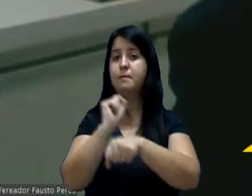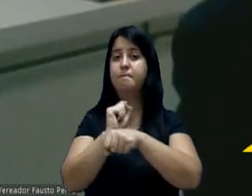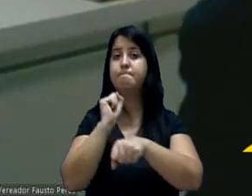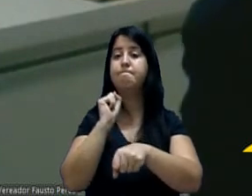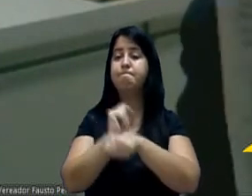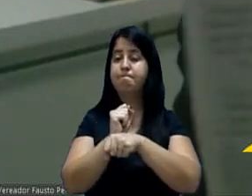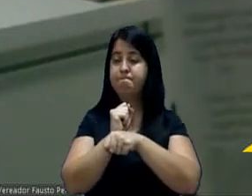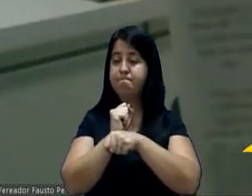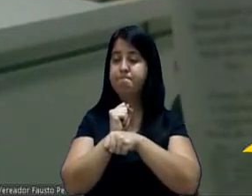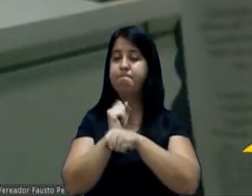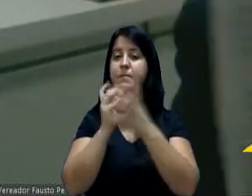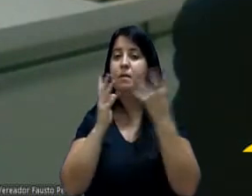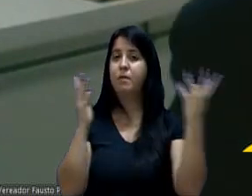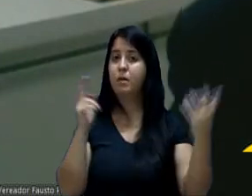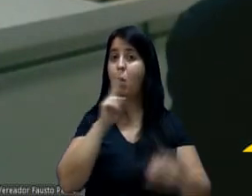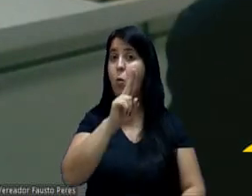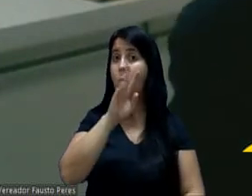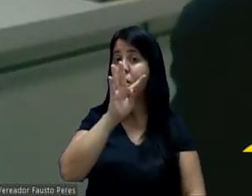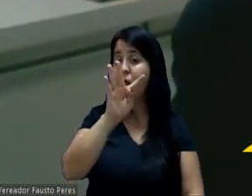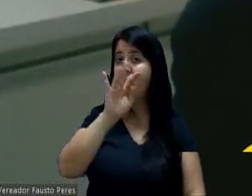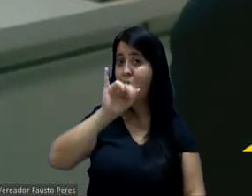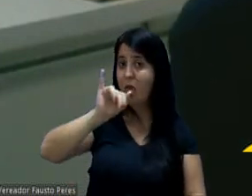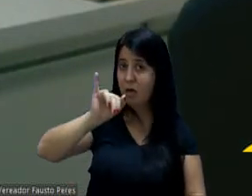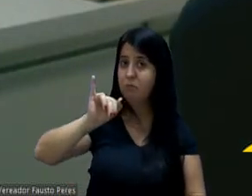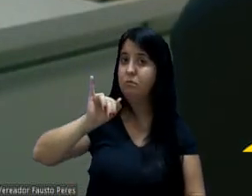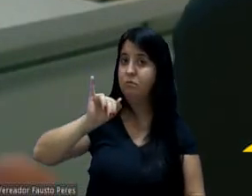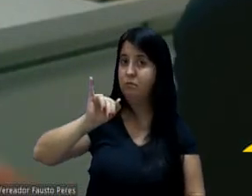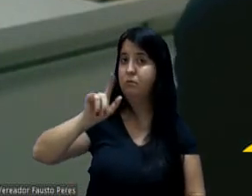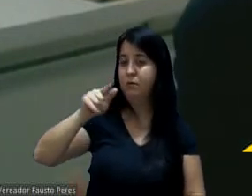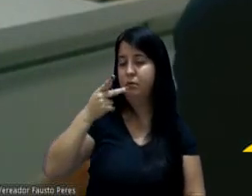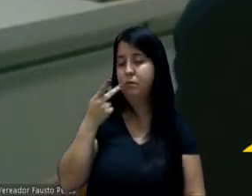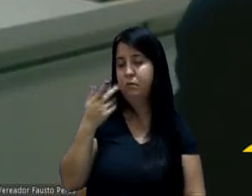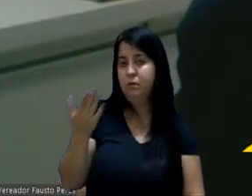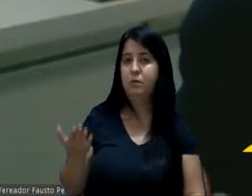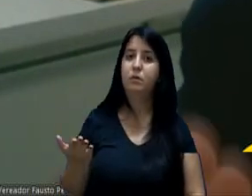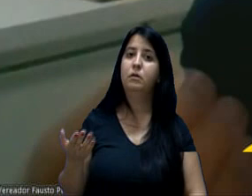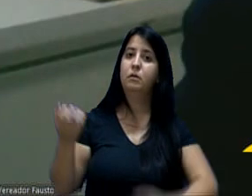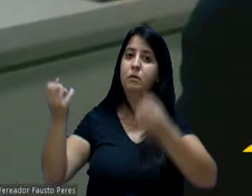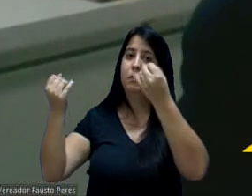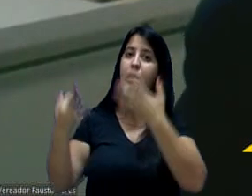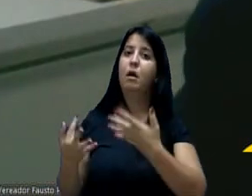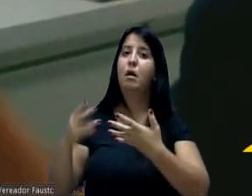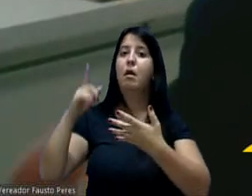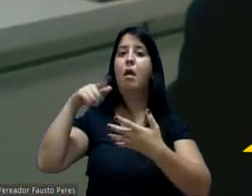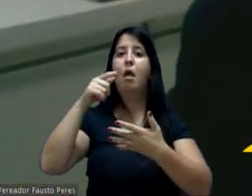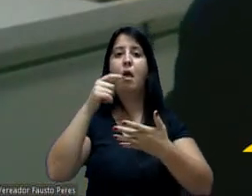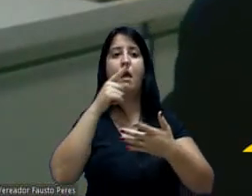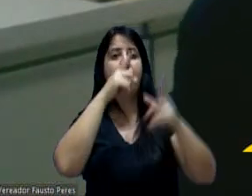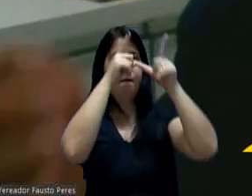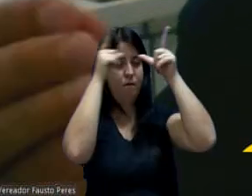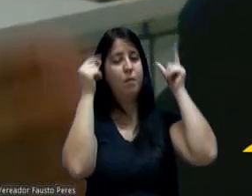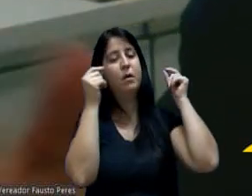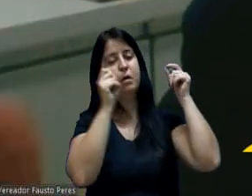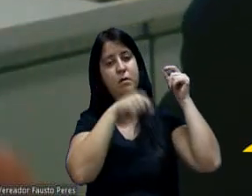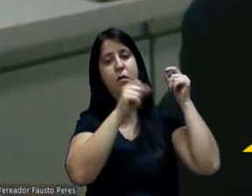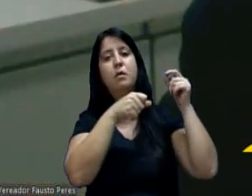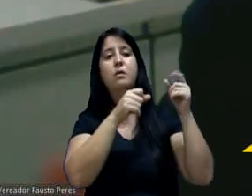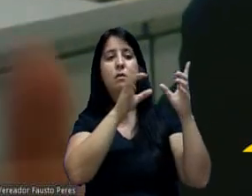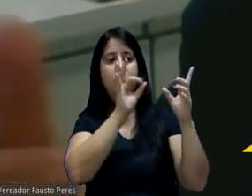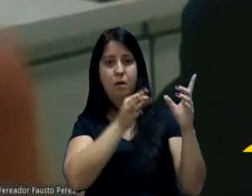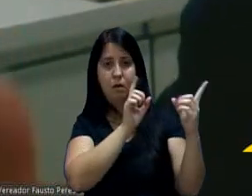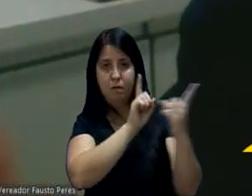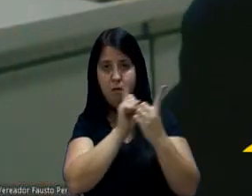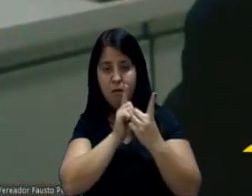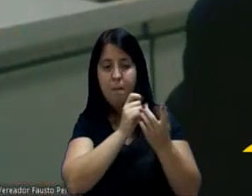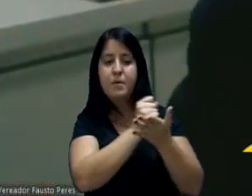por UTI, como está falando aqui. A parte de enfermaria está sendo atendido, a parte de medicação